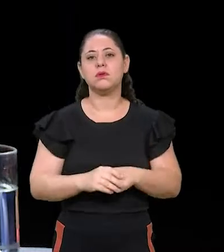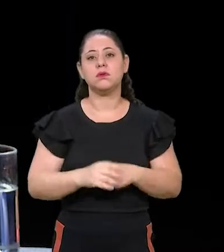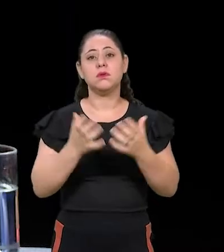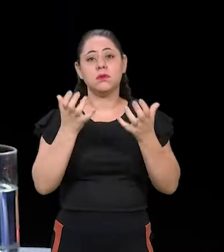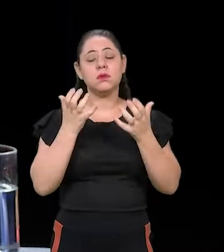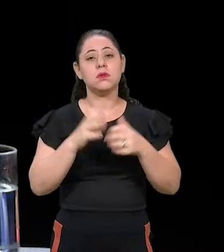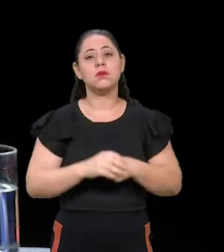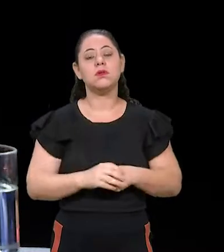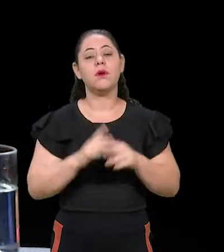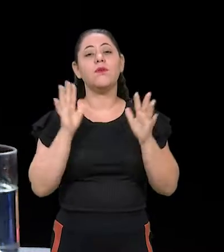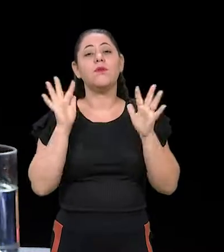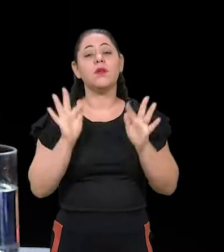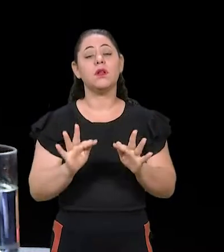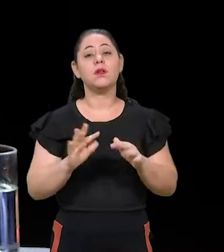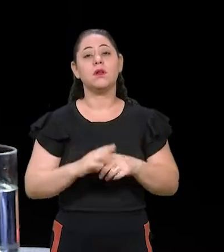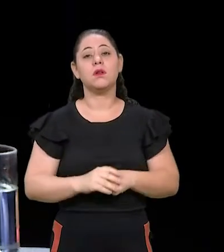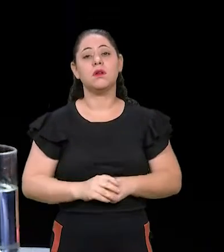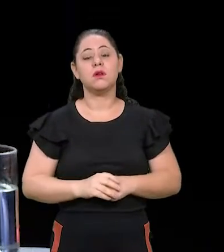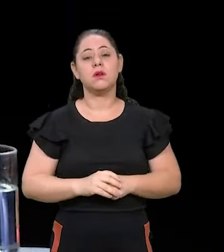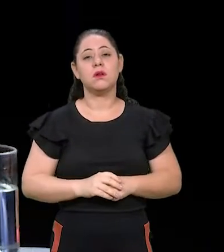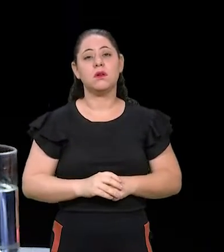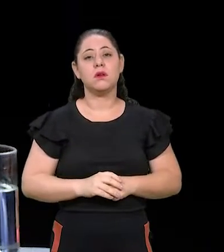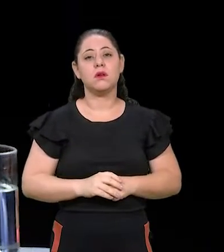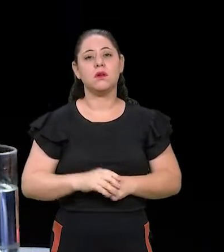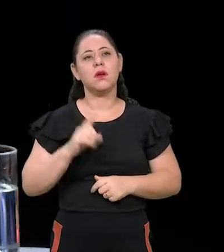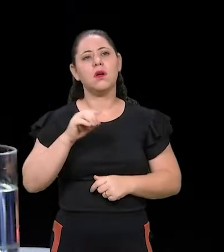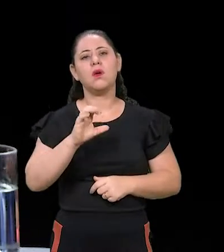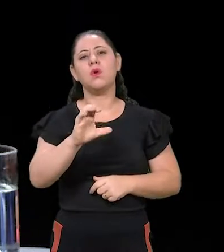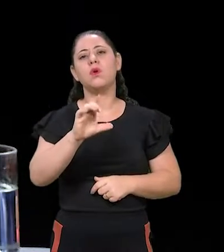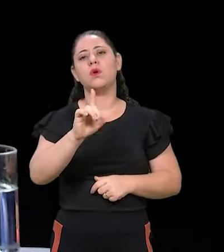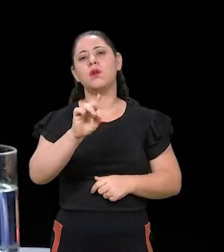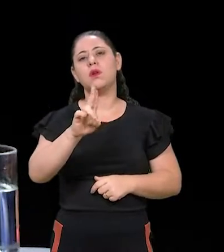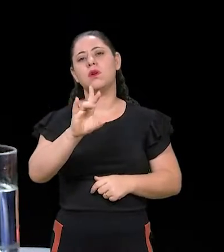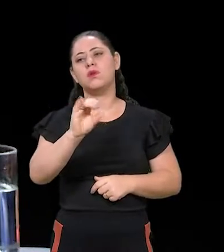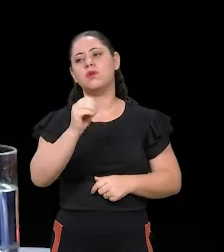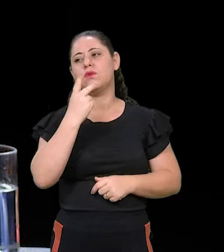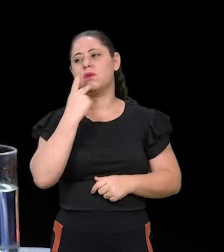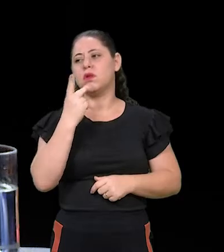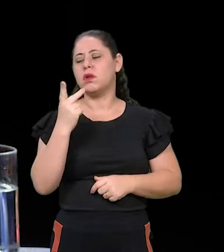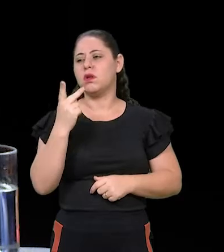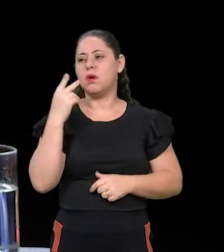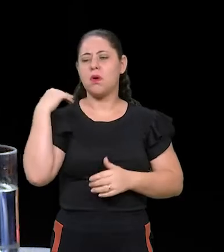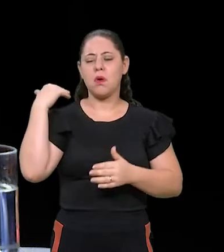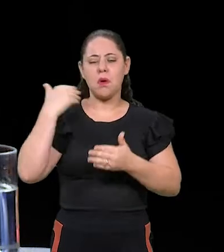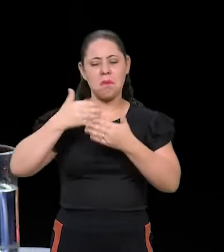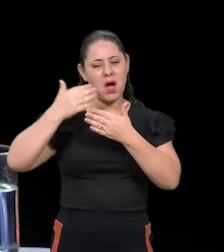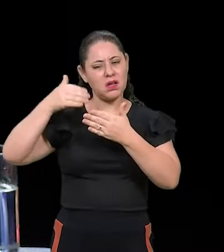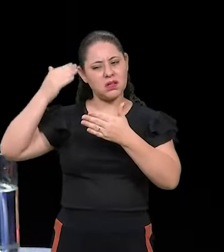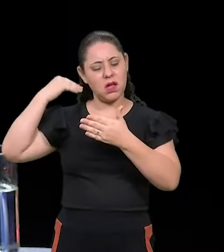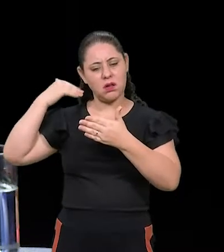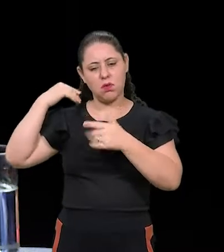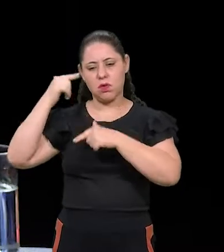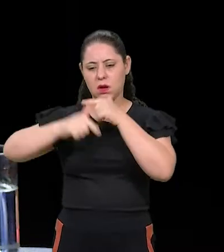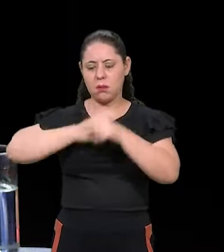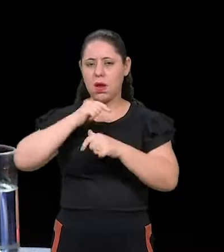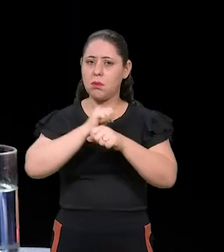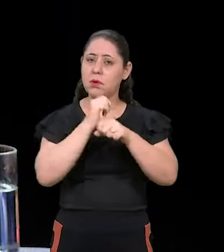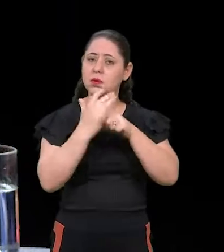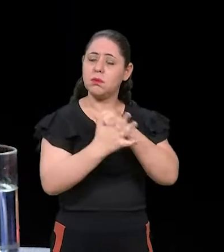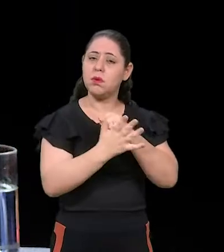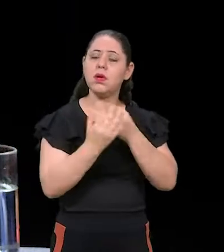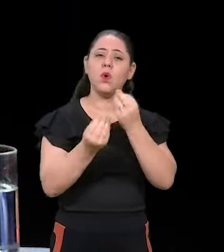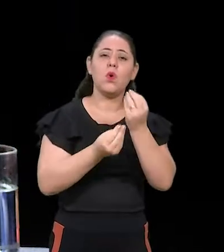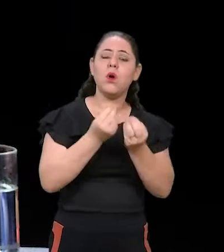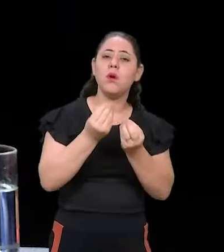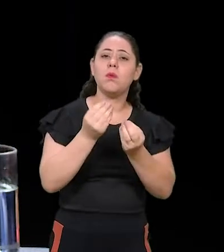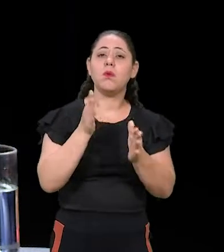finalizasse com esse Cláudio desses últimos tempos, né? Como que foi trabalhar nesse período e enquanto os seus